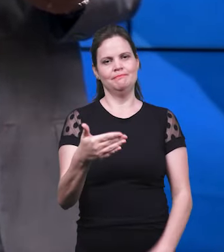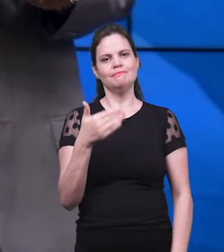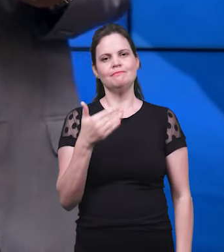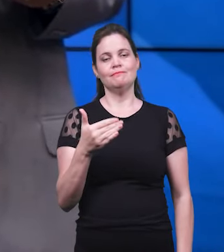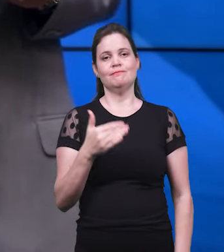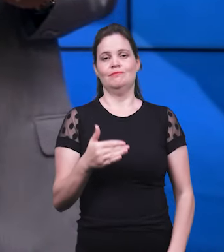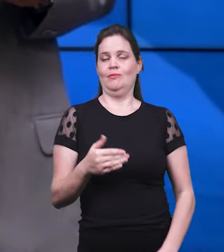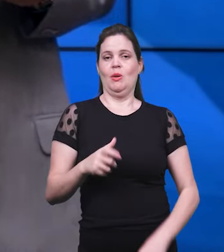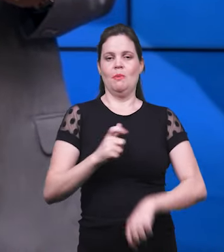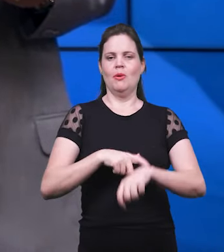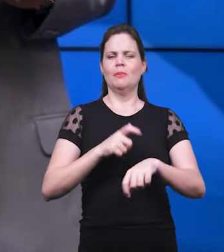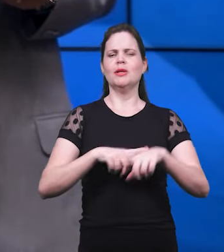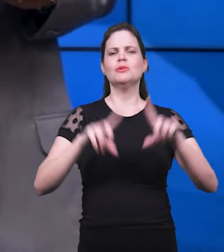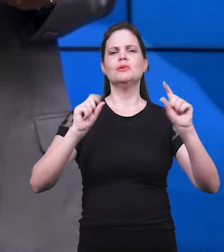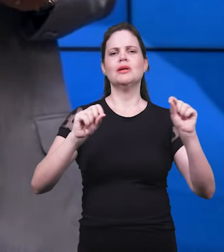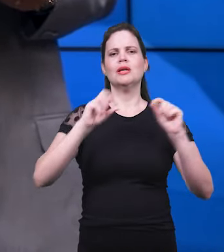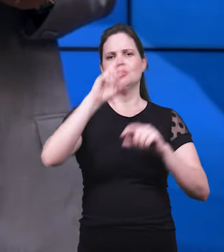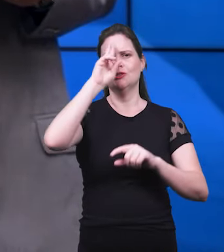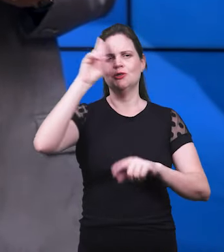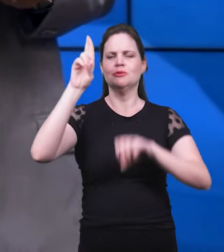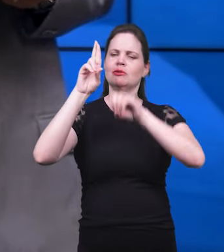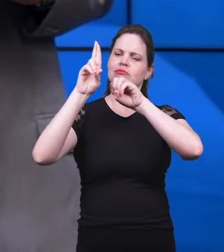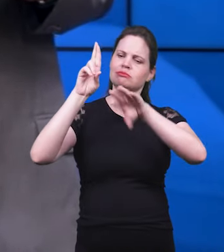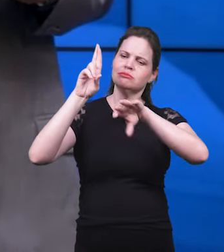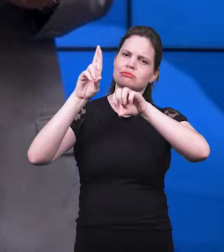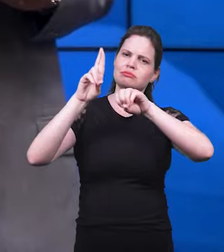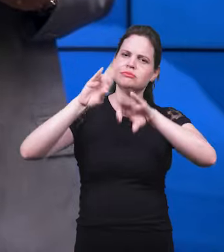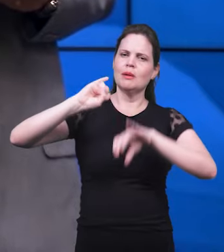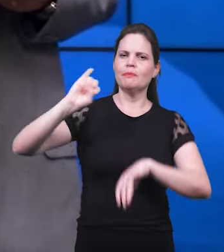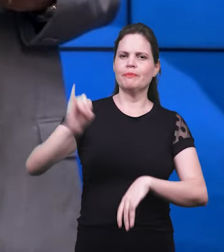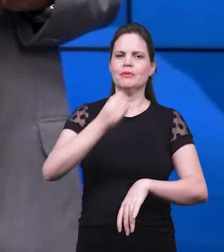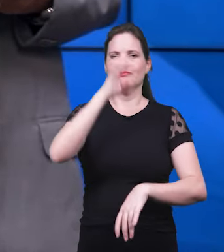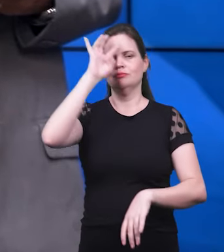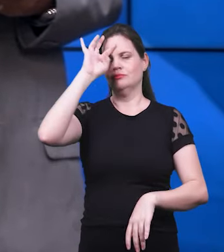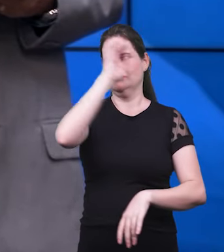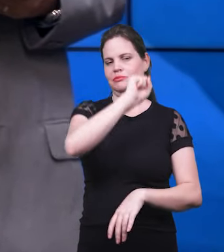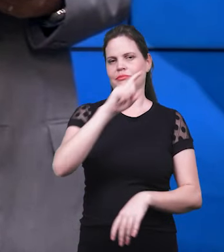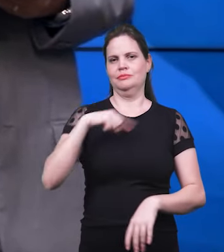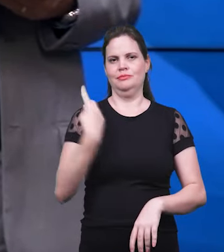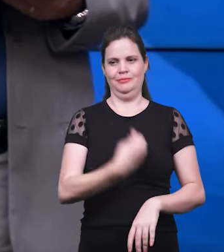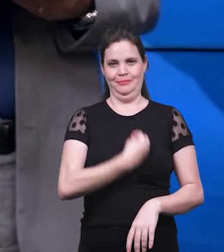Dominical, onde certamente haverá um ensino muito proveitoso